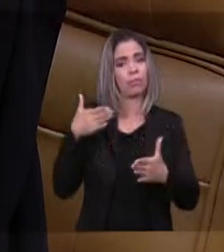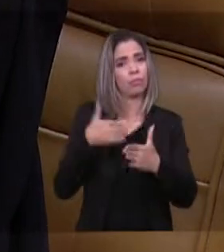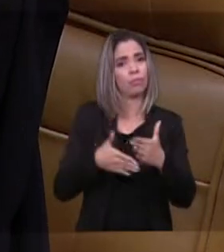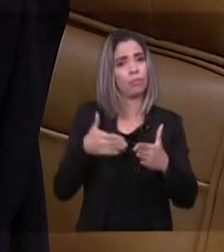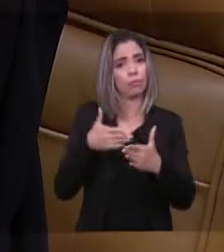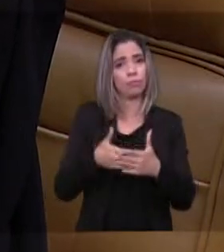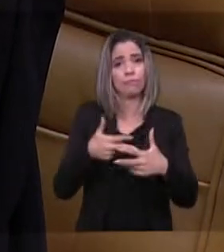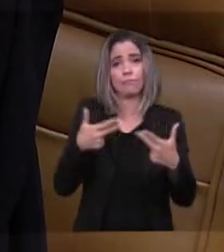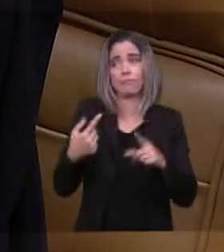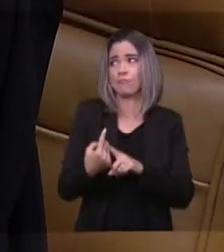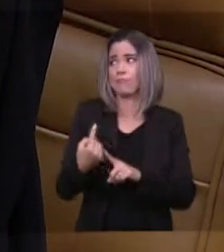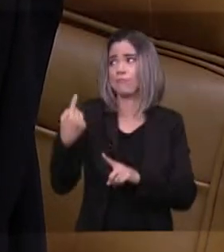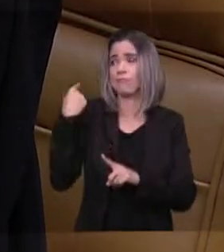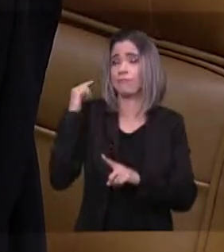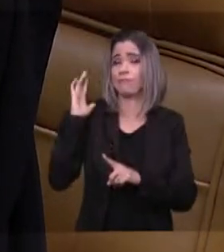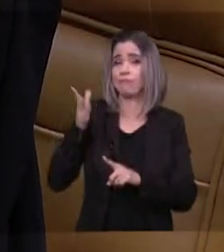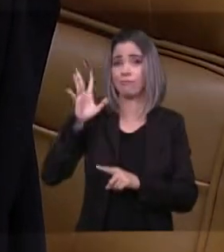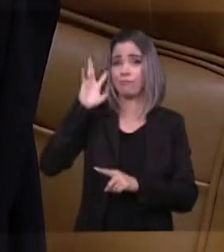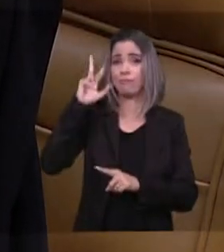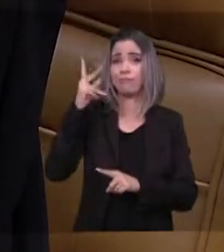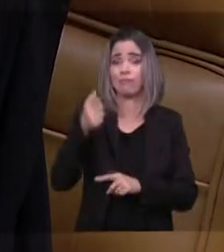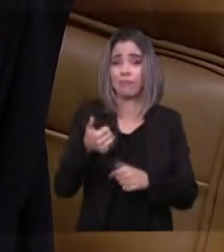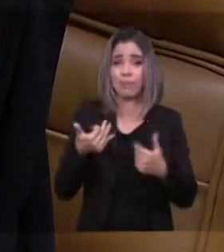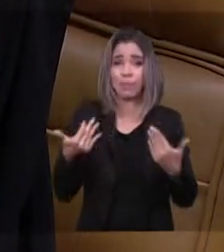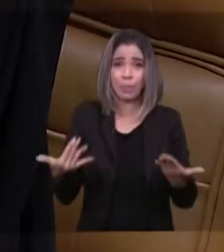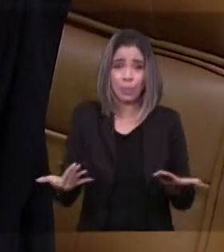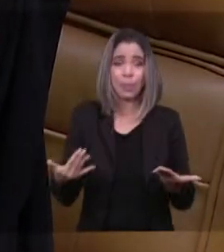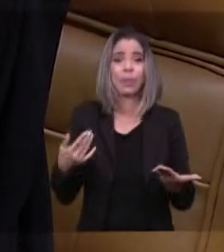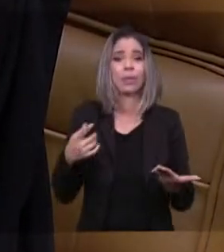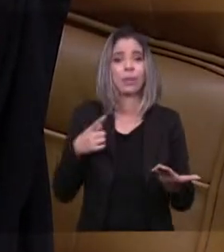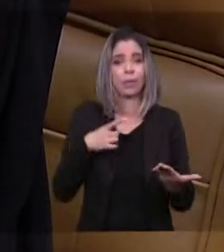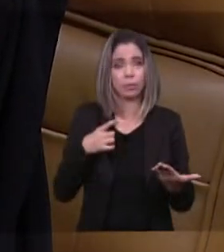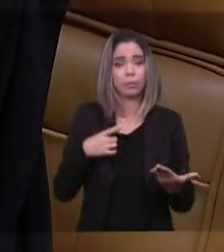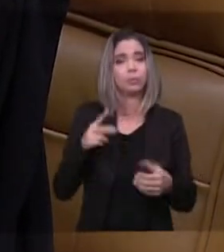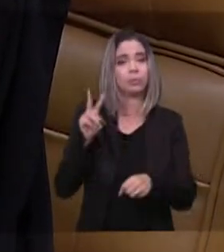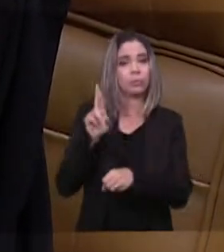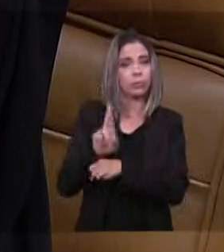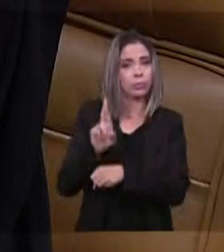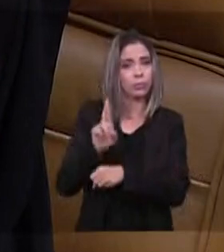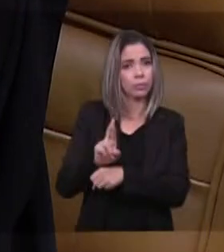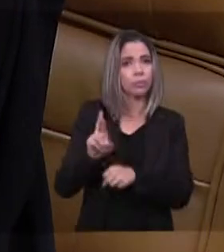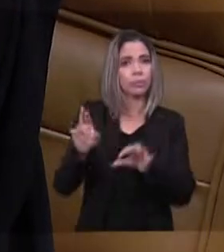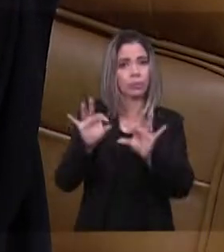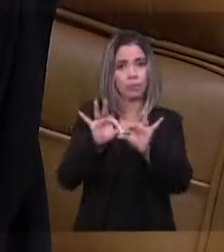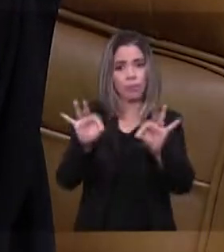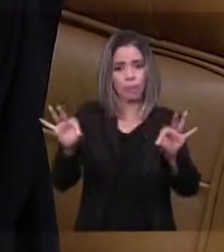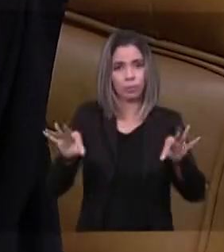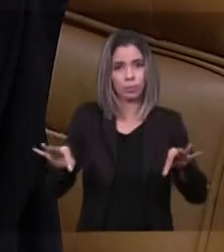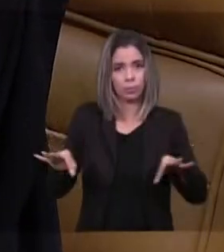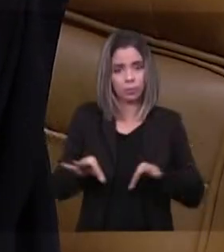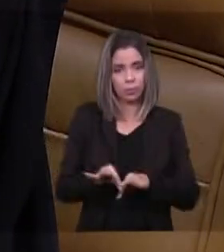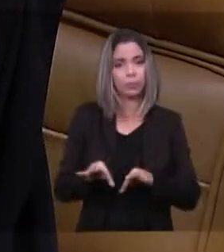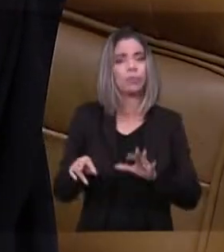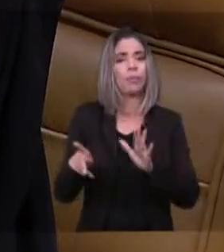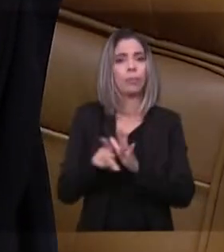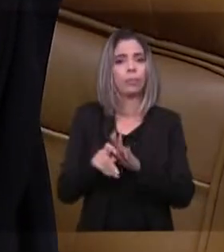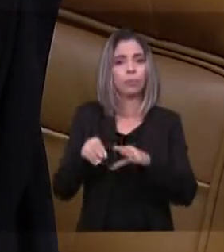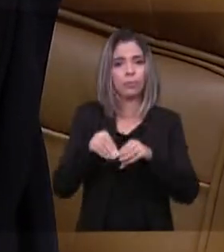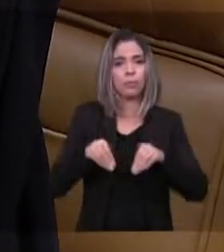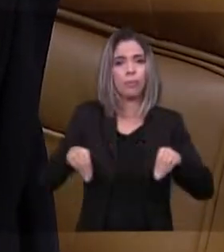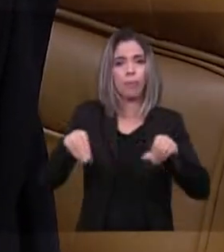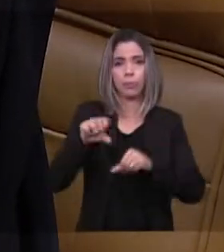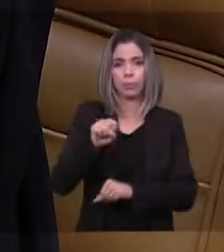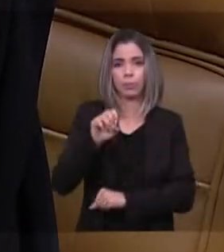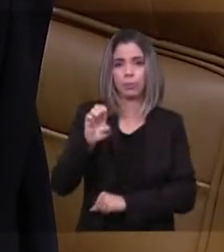da coisa julgada material, qual seja a sua incidência na reserva da Raposa Serra do Sol. E aí eu